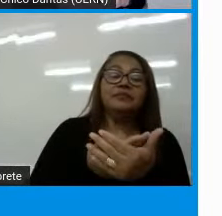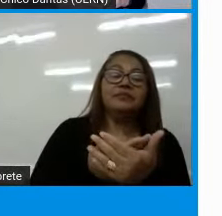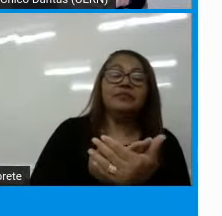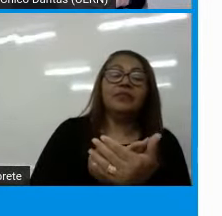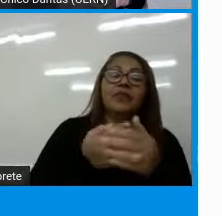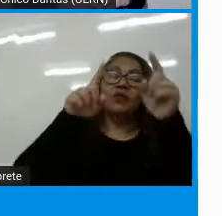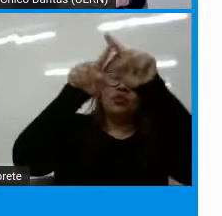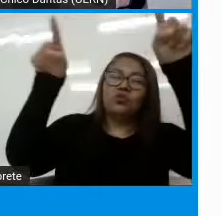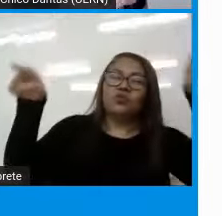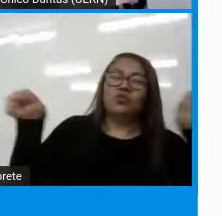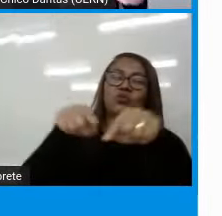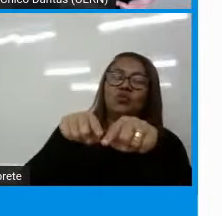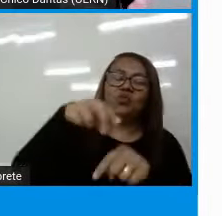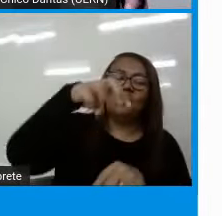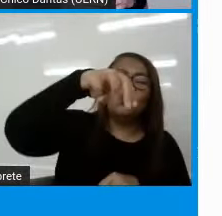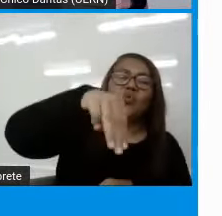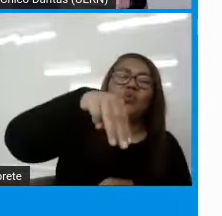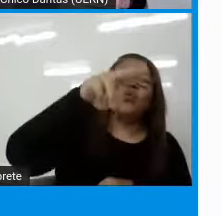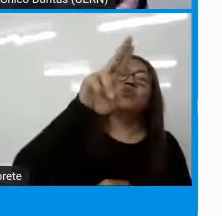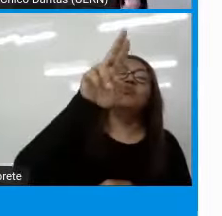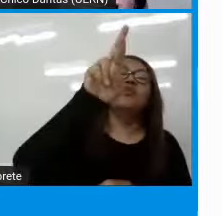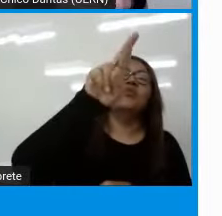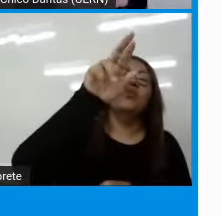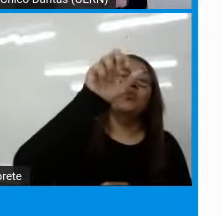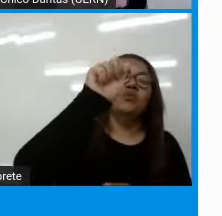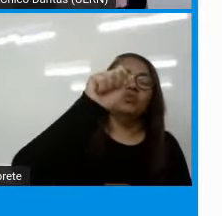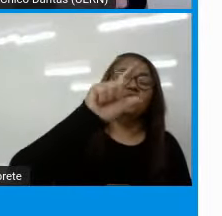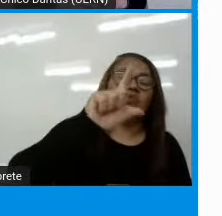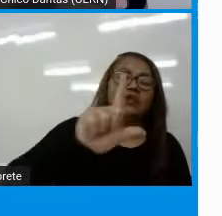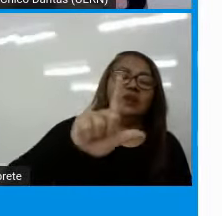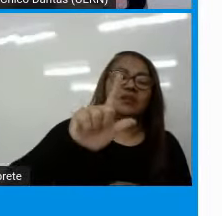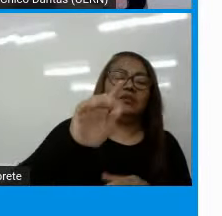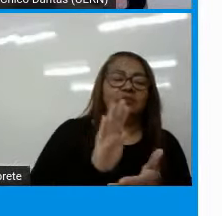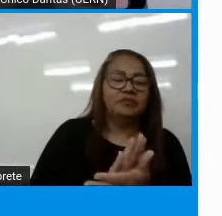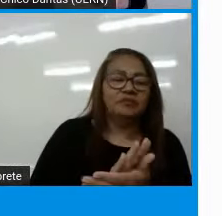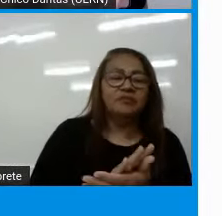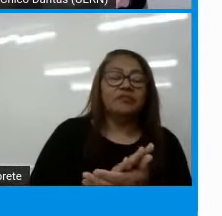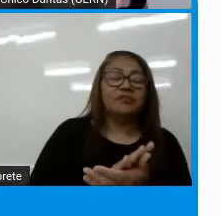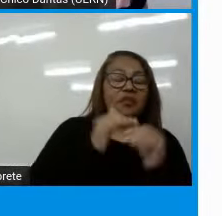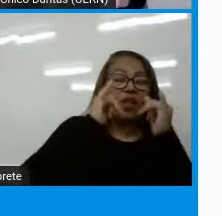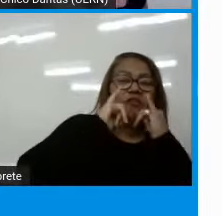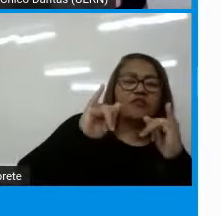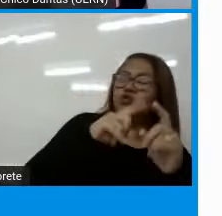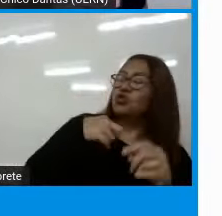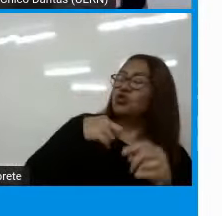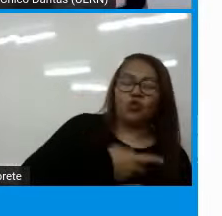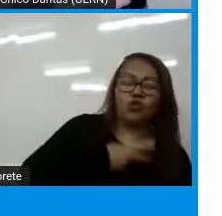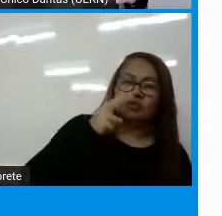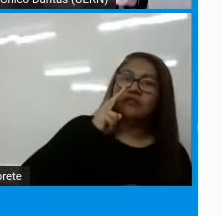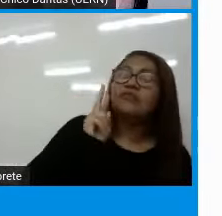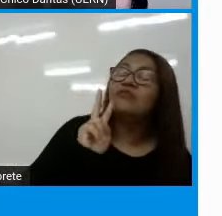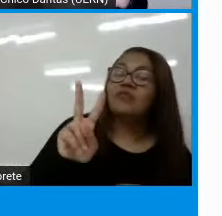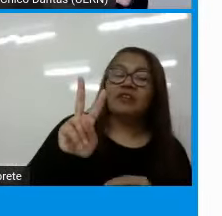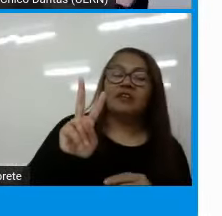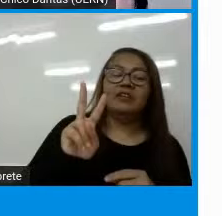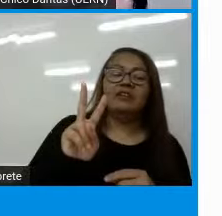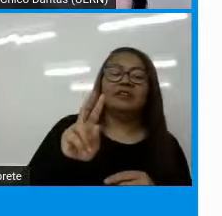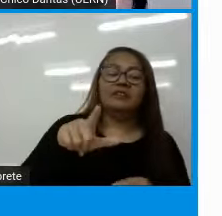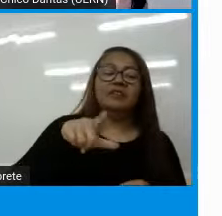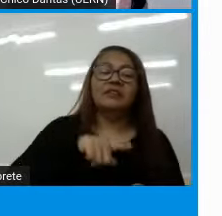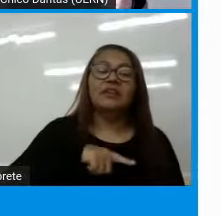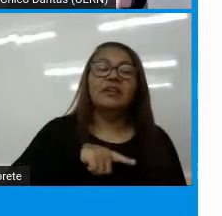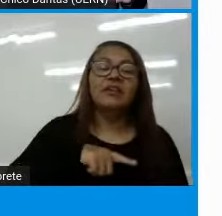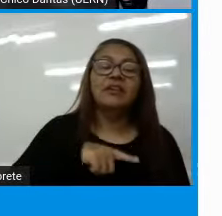mural, né? O que é muito importante, porque aí de cara você já vê todos os avisos. Você tem uma opção de pessoas para inserir